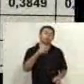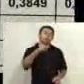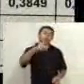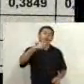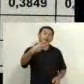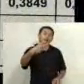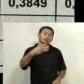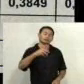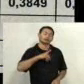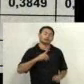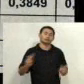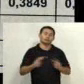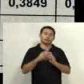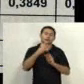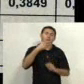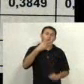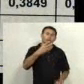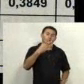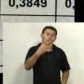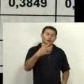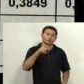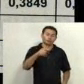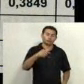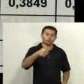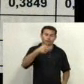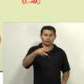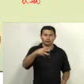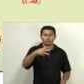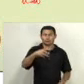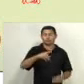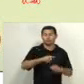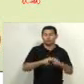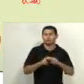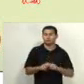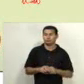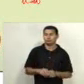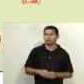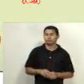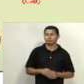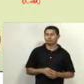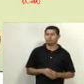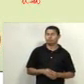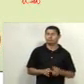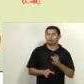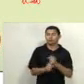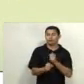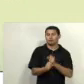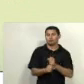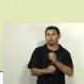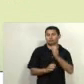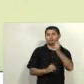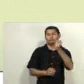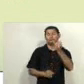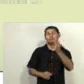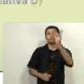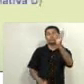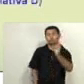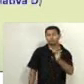34,13. Eu tenho o valor de 34,13, portanto, o cálculo da probabilidade,